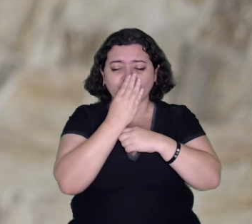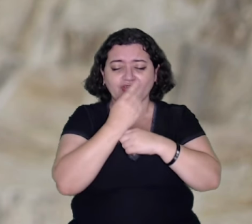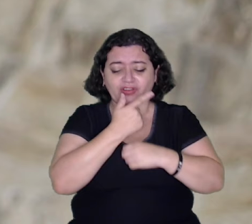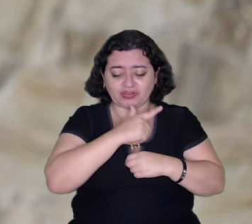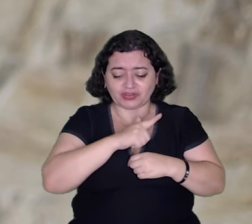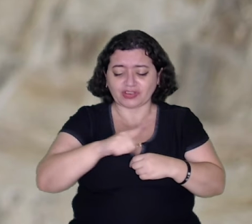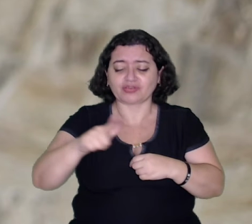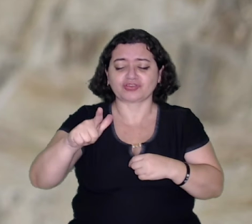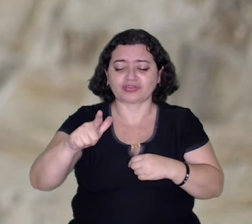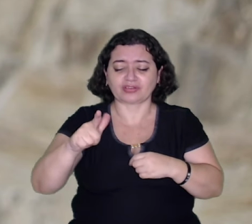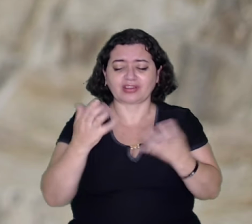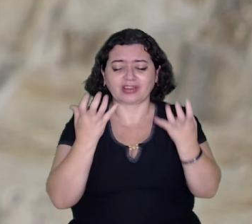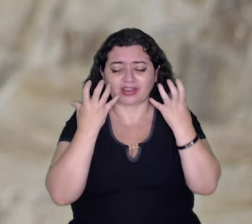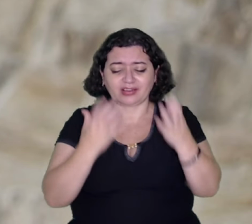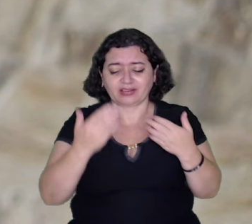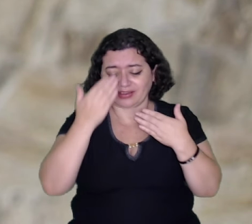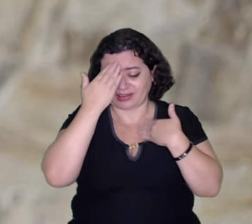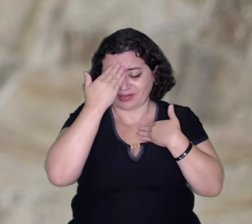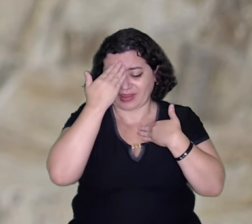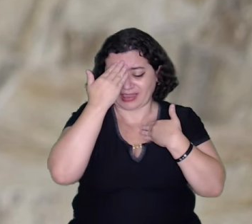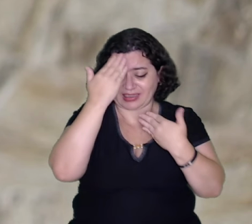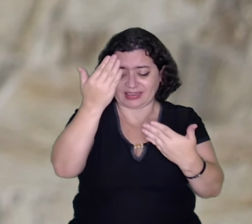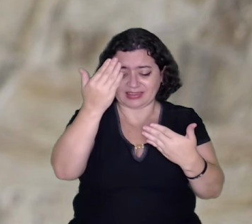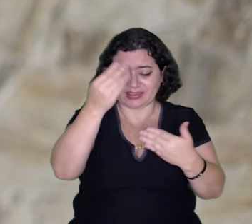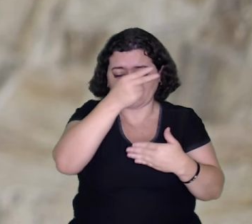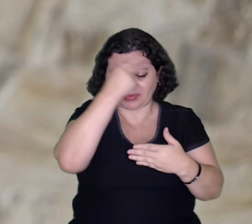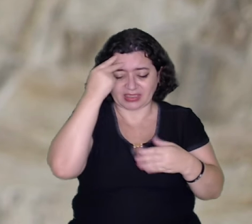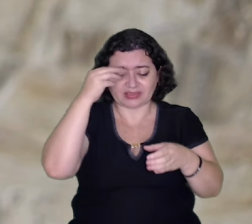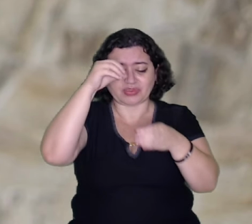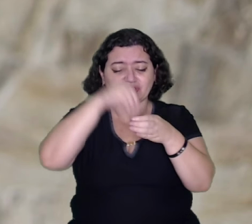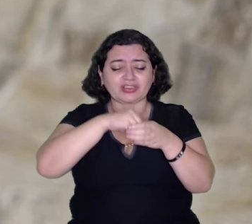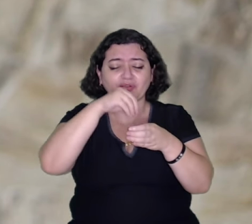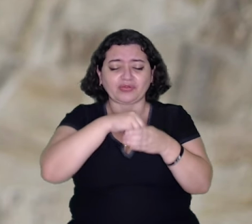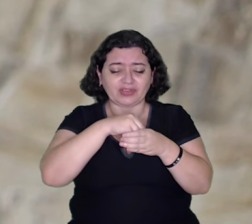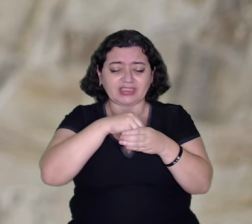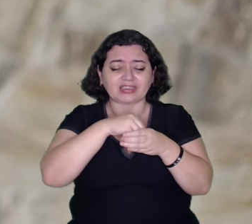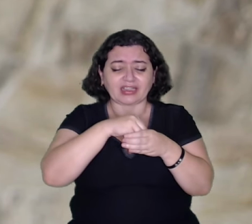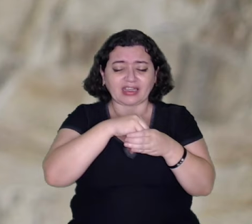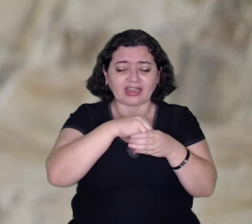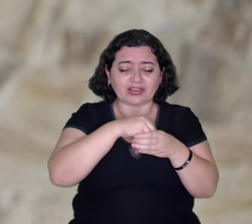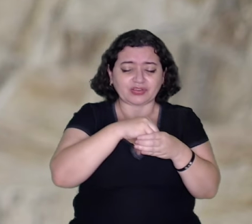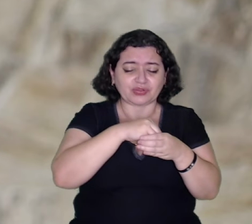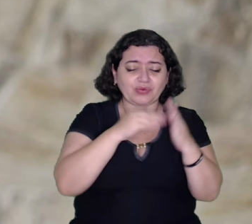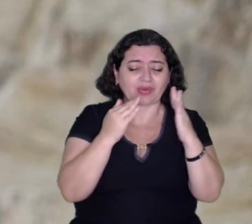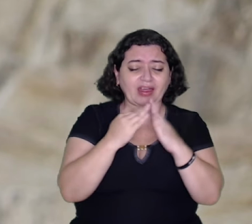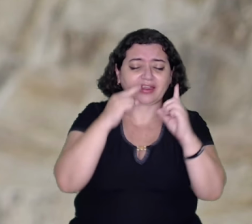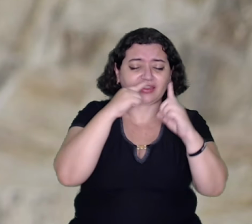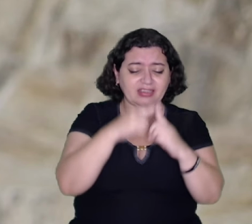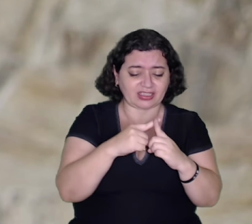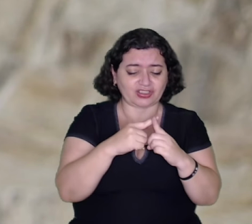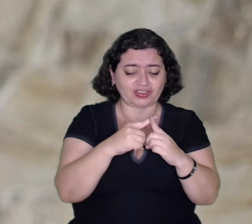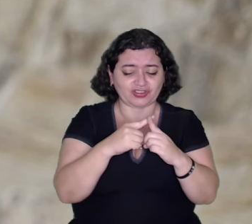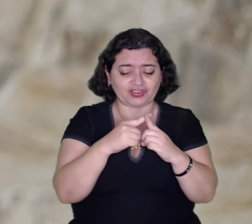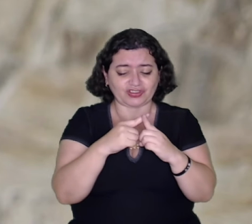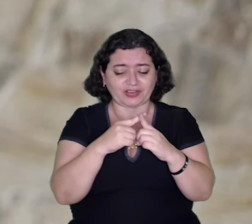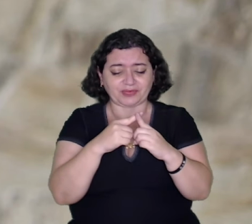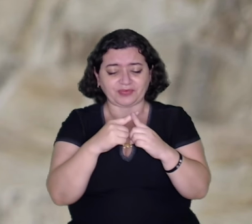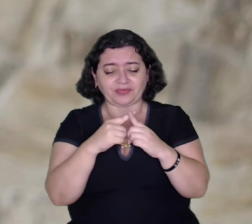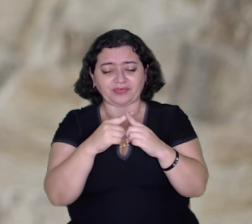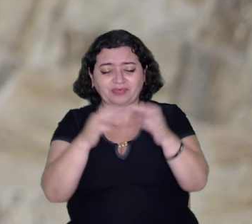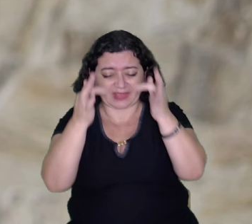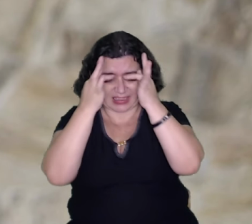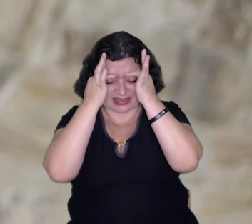assim. Eu quero, Senhor, agradecer por aqueles que têm ofertado aqui à igreja, meu Pai, que têm sido, meu Deus,